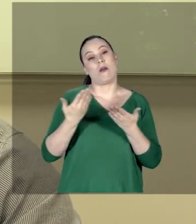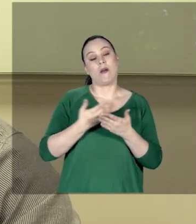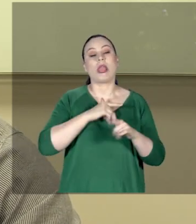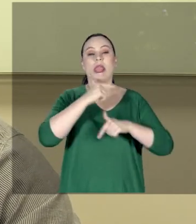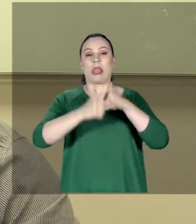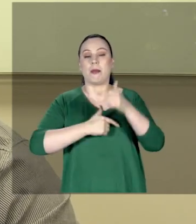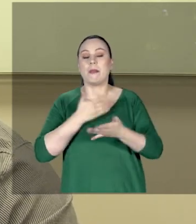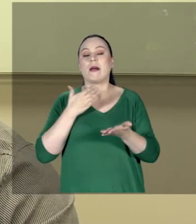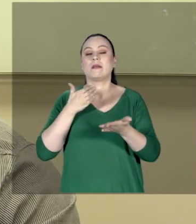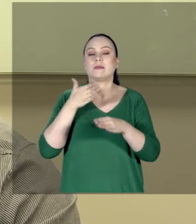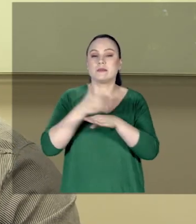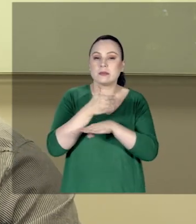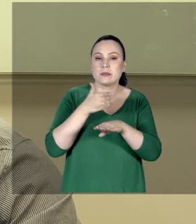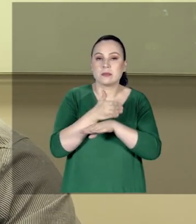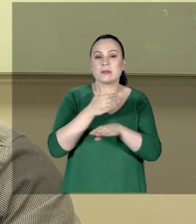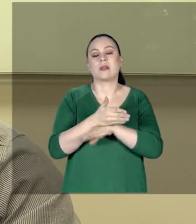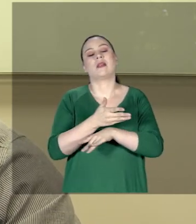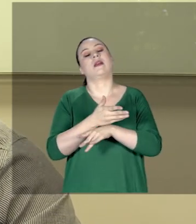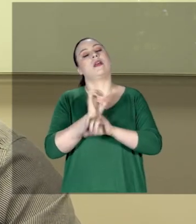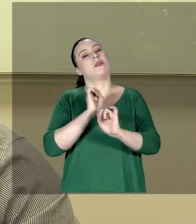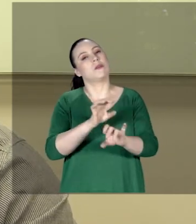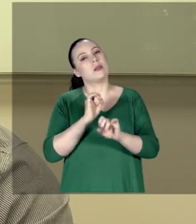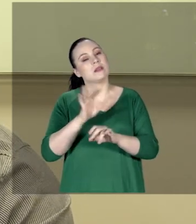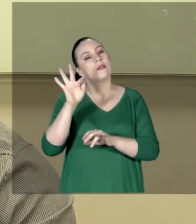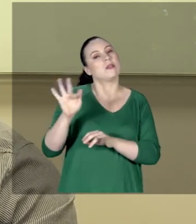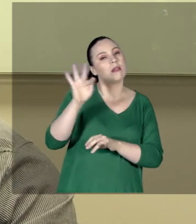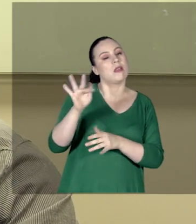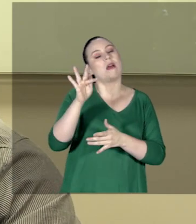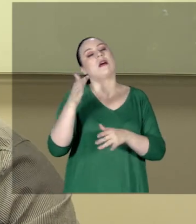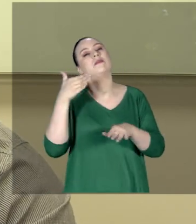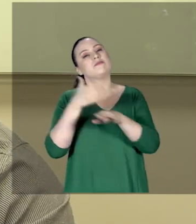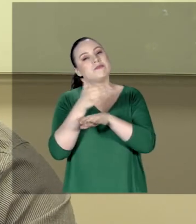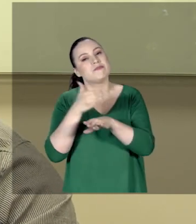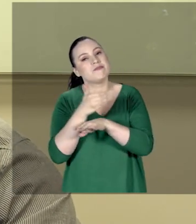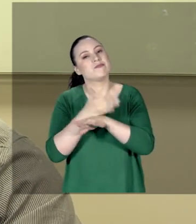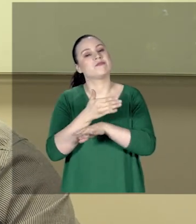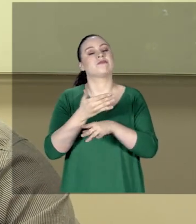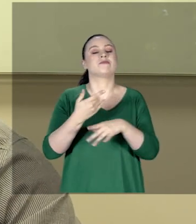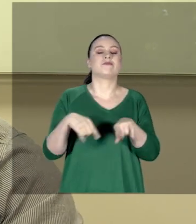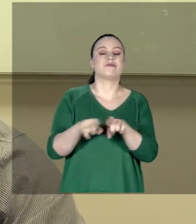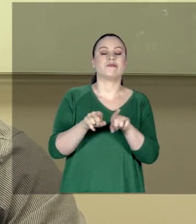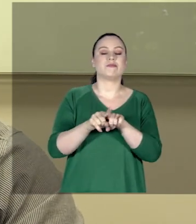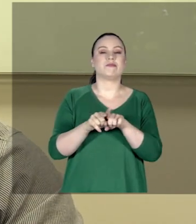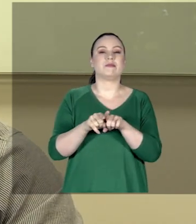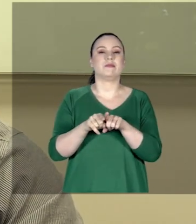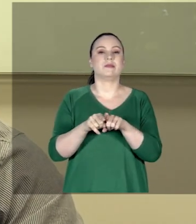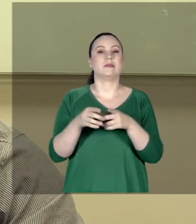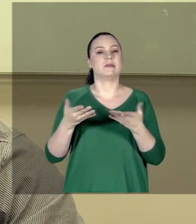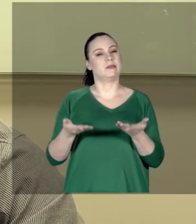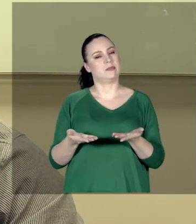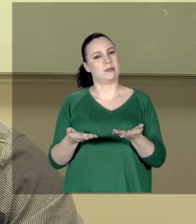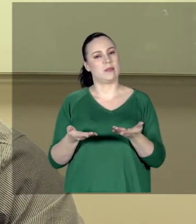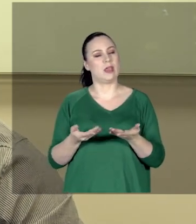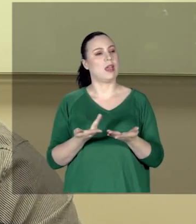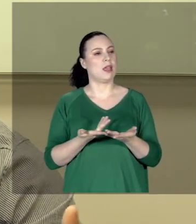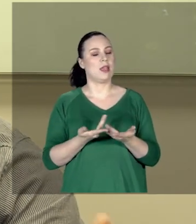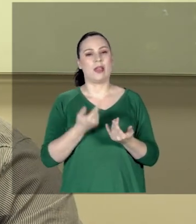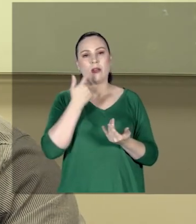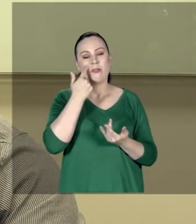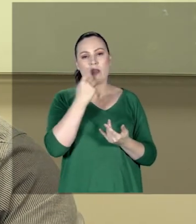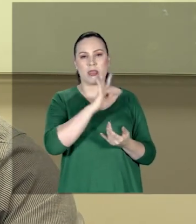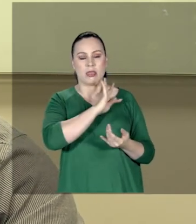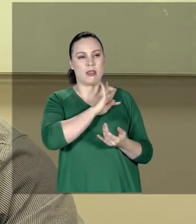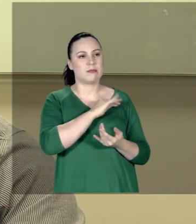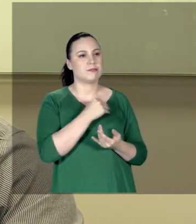mercado de trabalho, agora que os surdos estão tendo acesso à educação de ensino superior, ensino técnico, e ao se